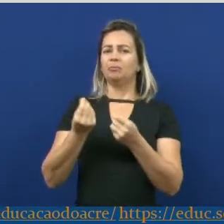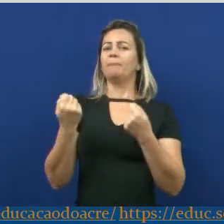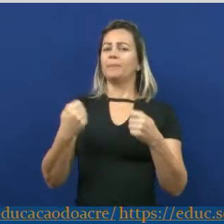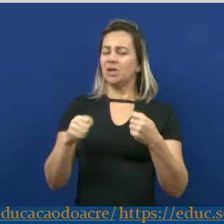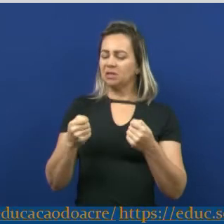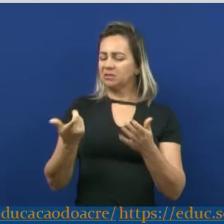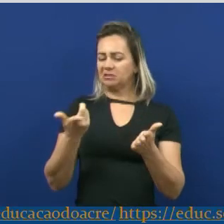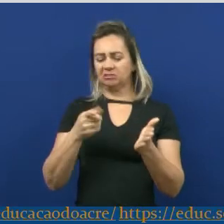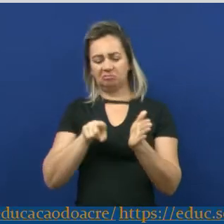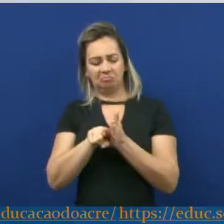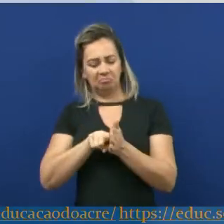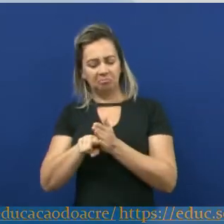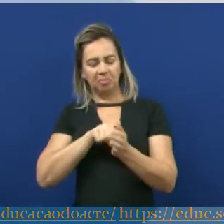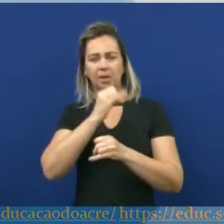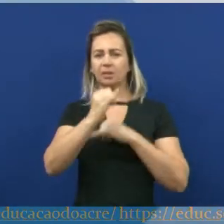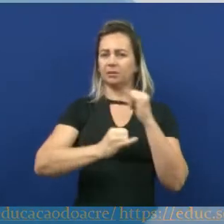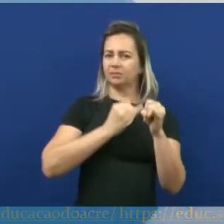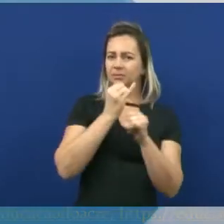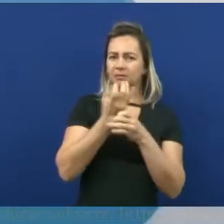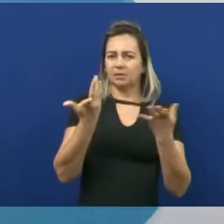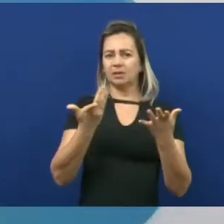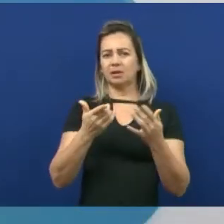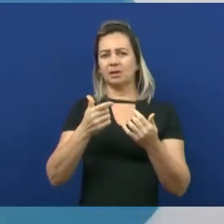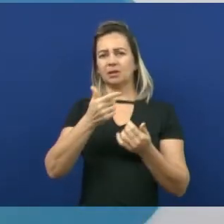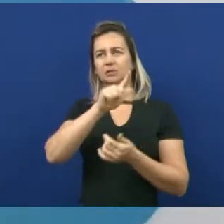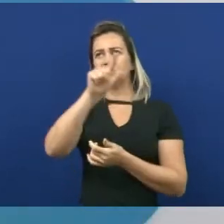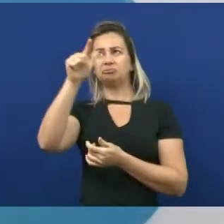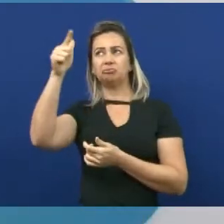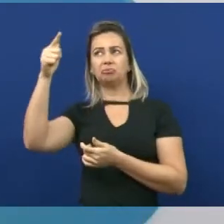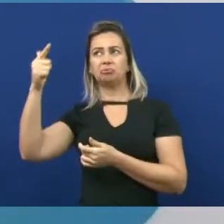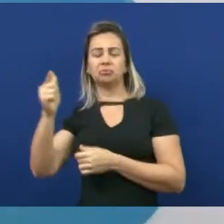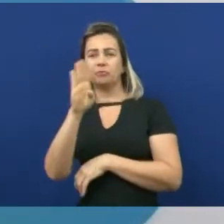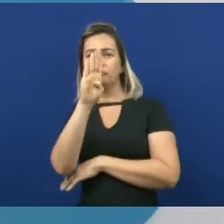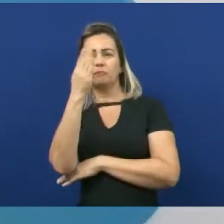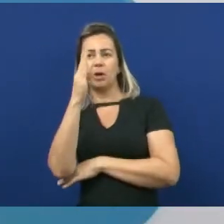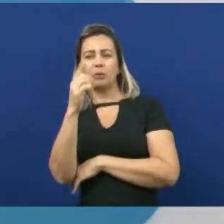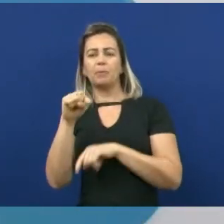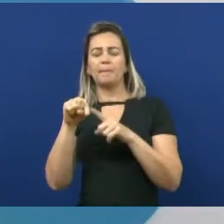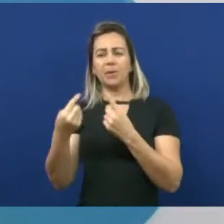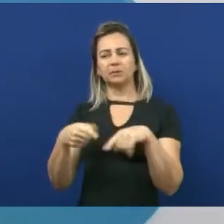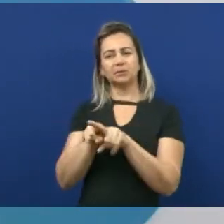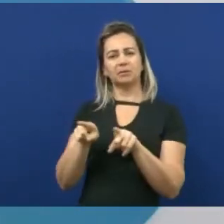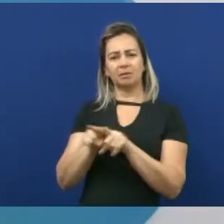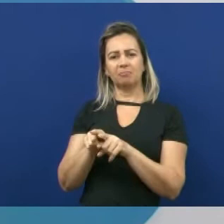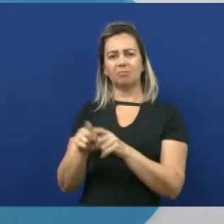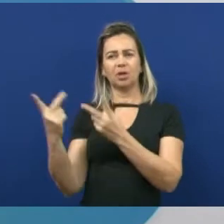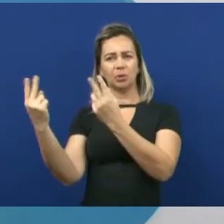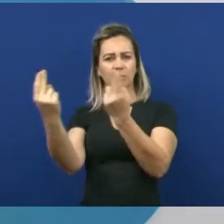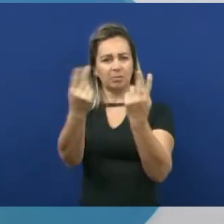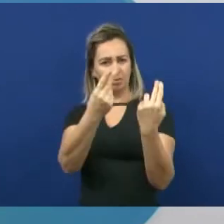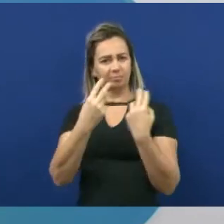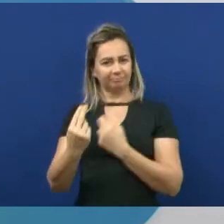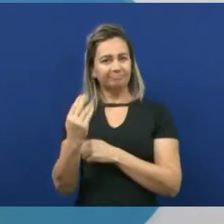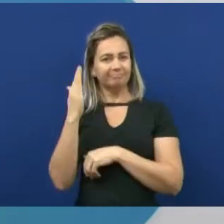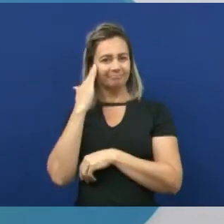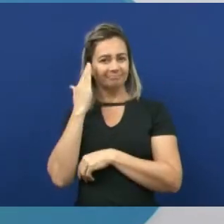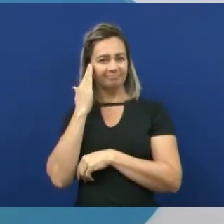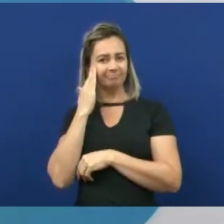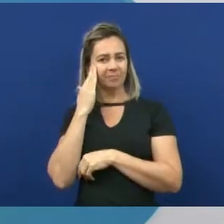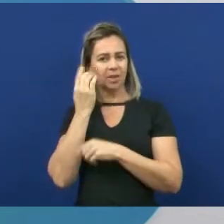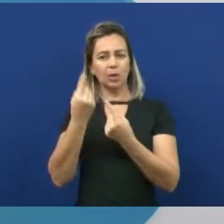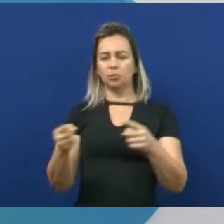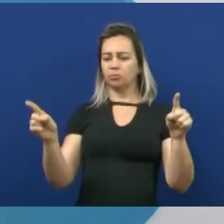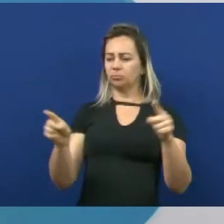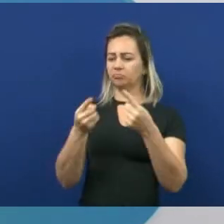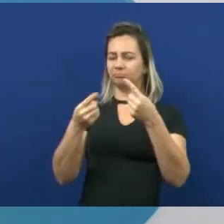internet, por meio de réplicas. O mesmo a gente pode dizer com relação a ouvir uma orquestra